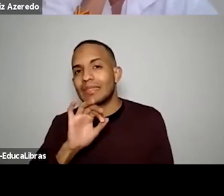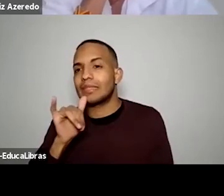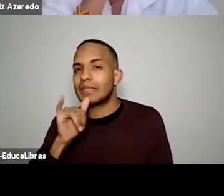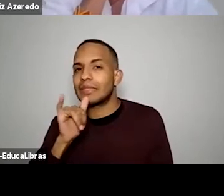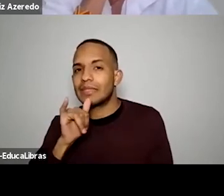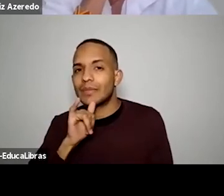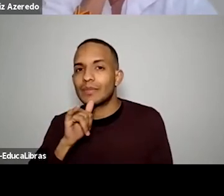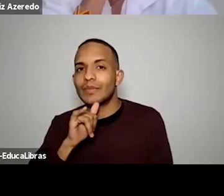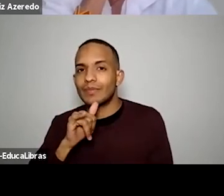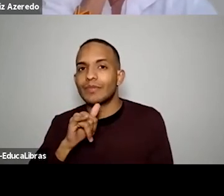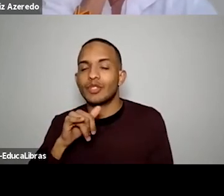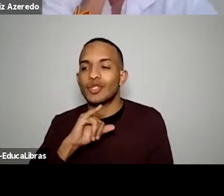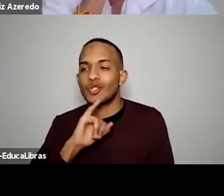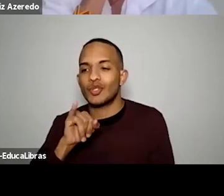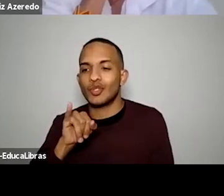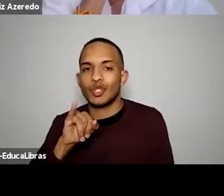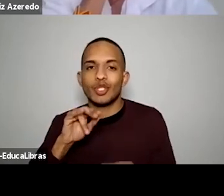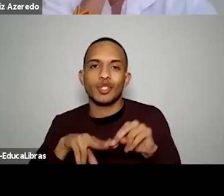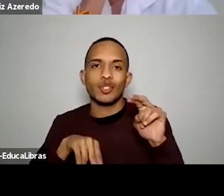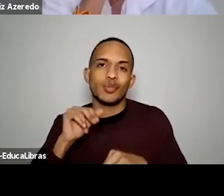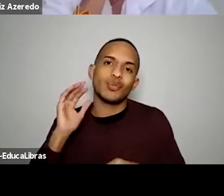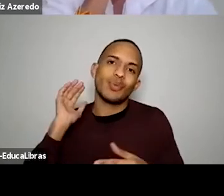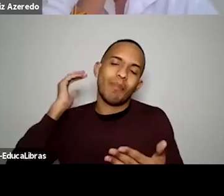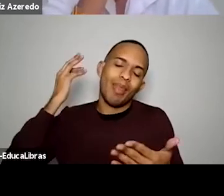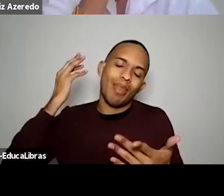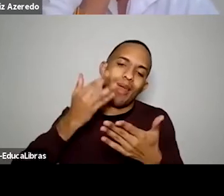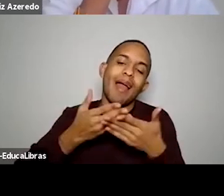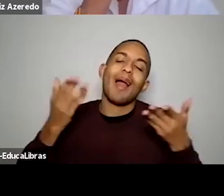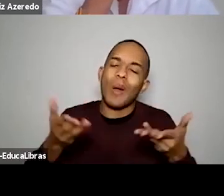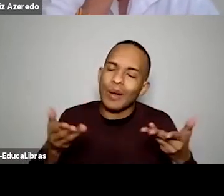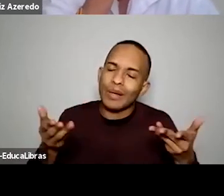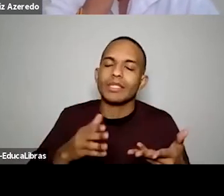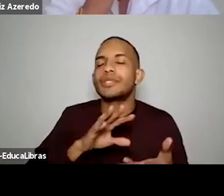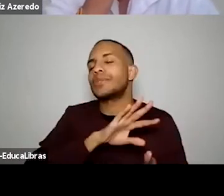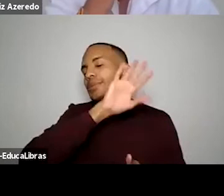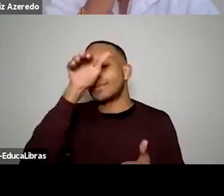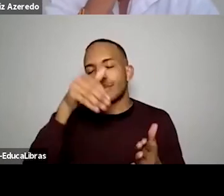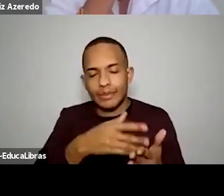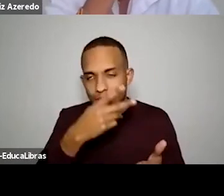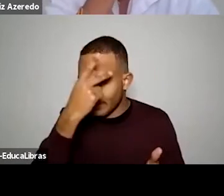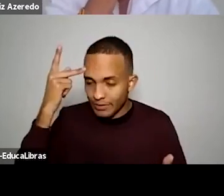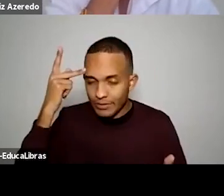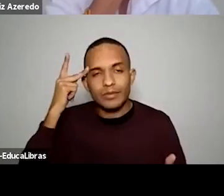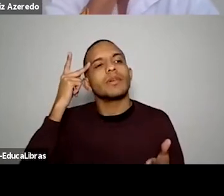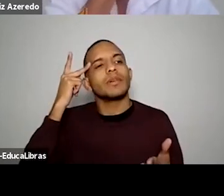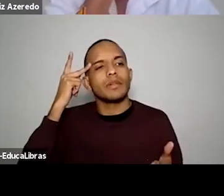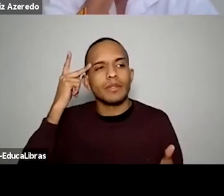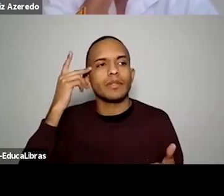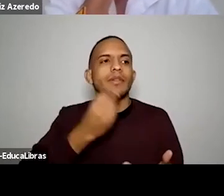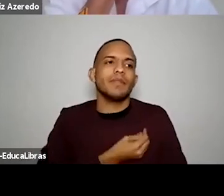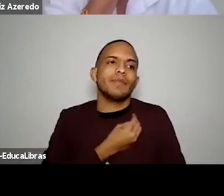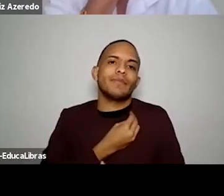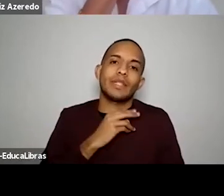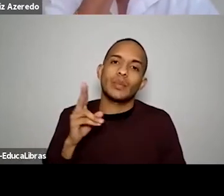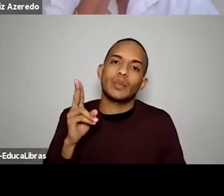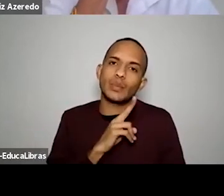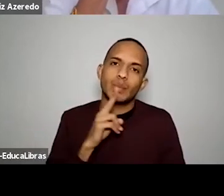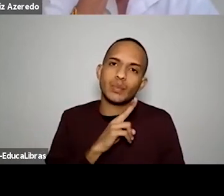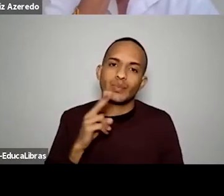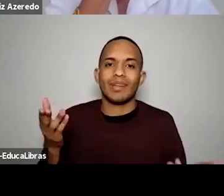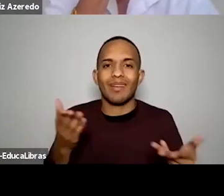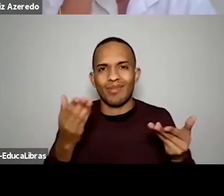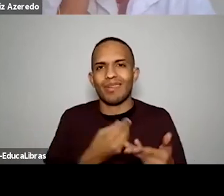né? Então, realmente é um ponto que, eu acho que todo ser humano, né, quando a gente tem um momento emergencial como que a gente está